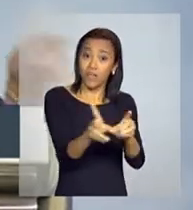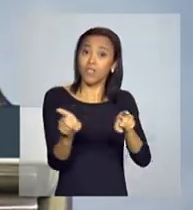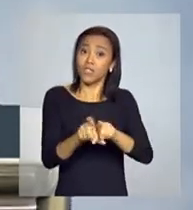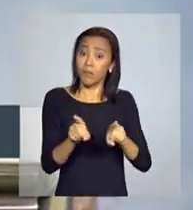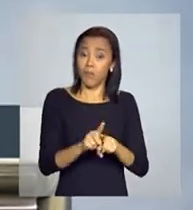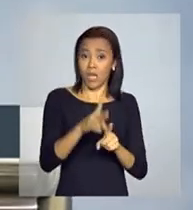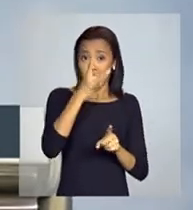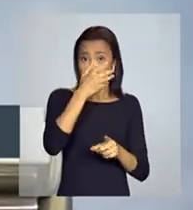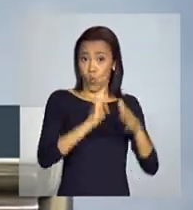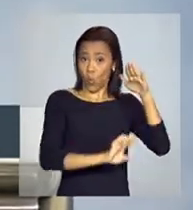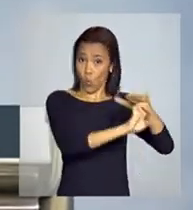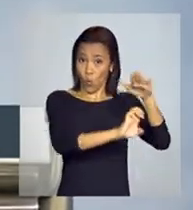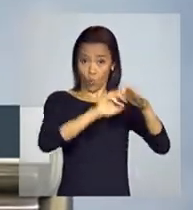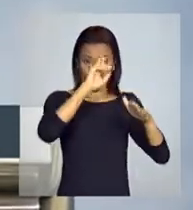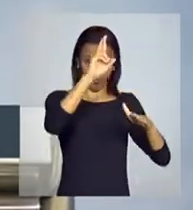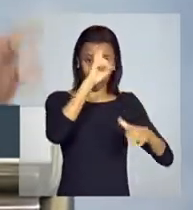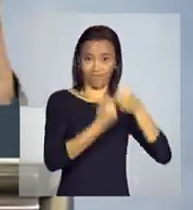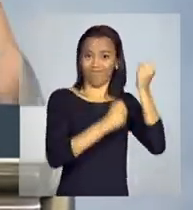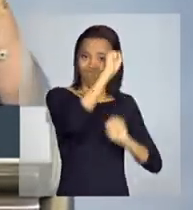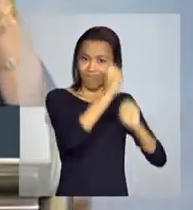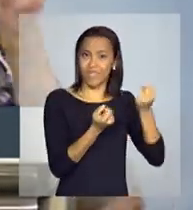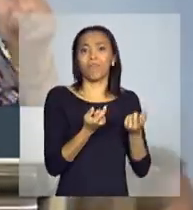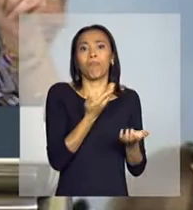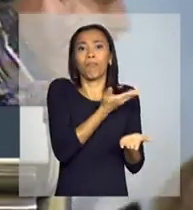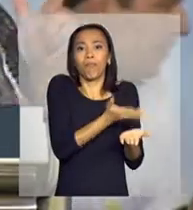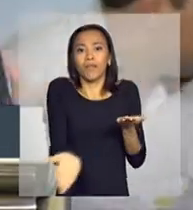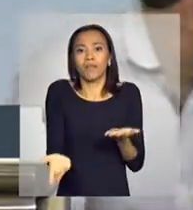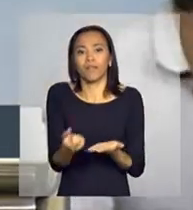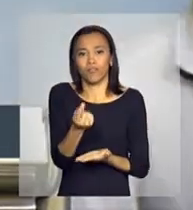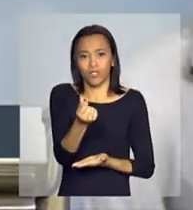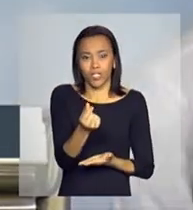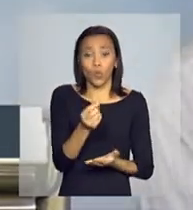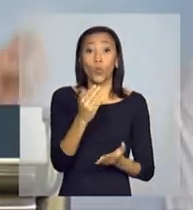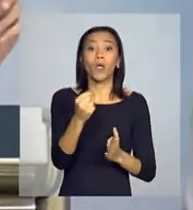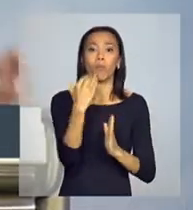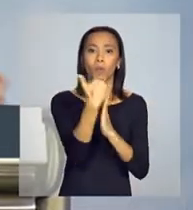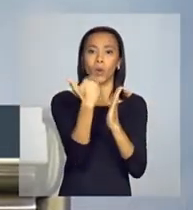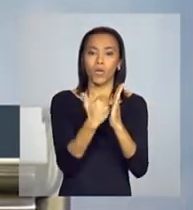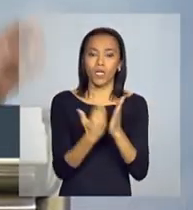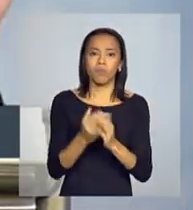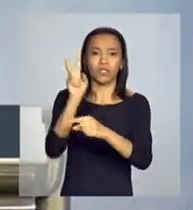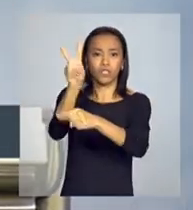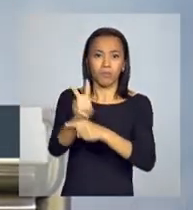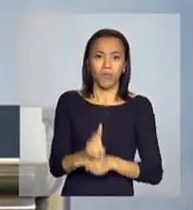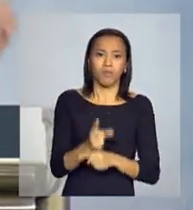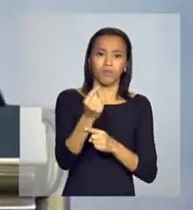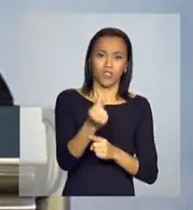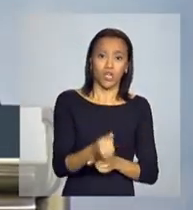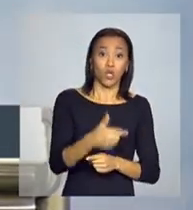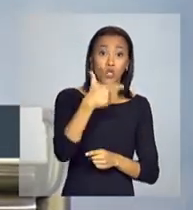que perdeu dinheiro com isso, um programa de financiamento de 2,5 milhões,